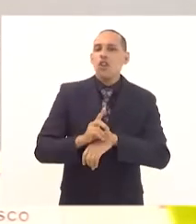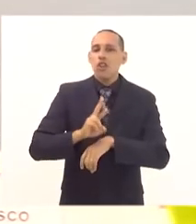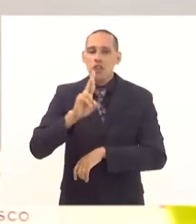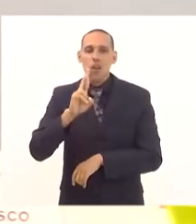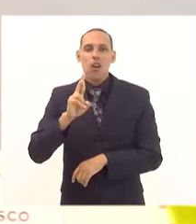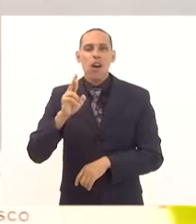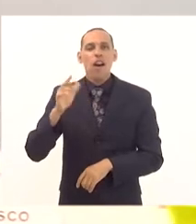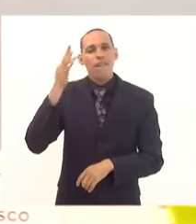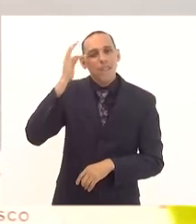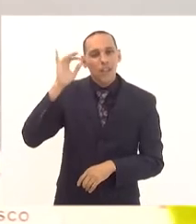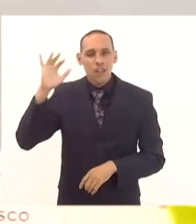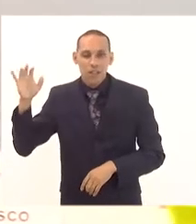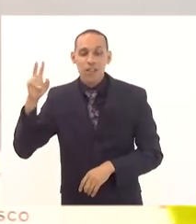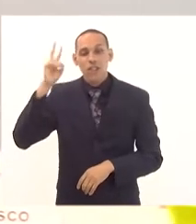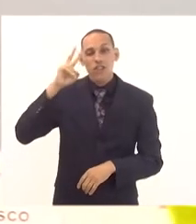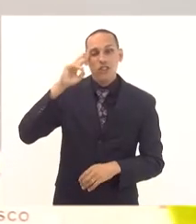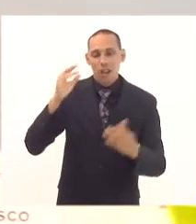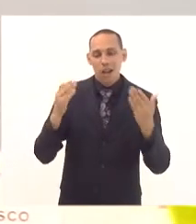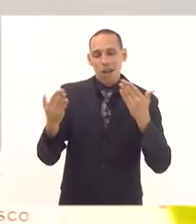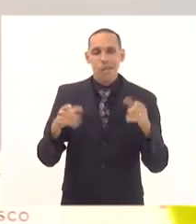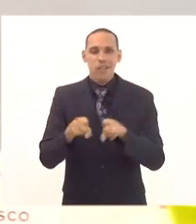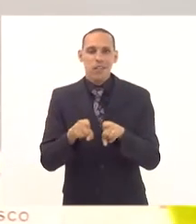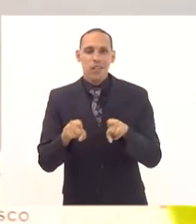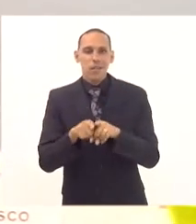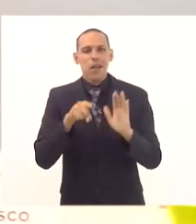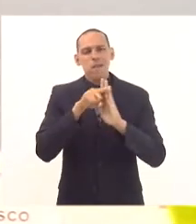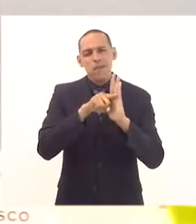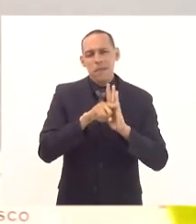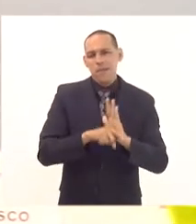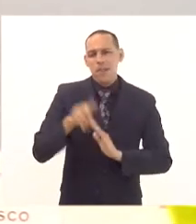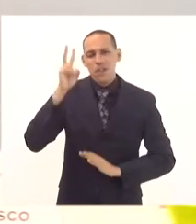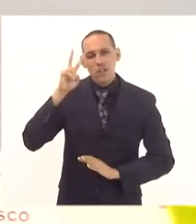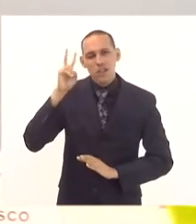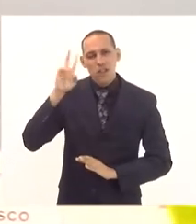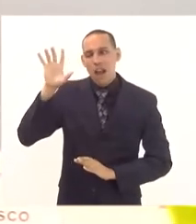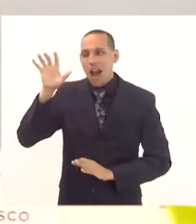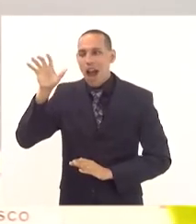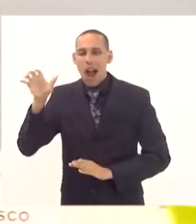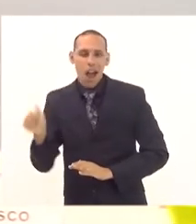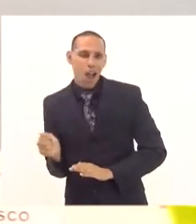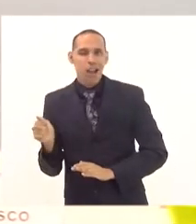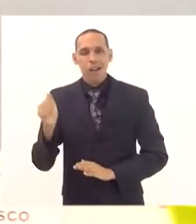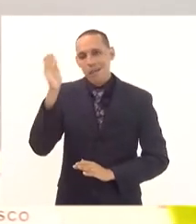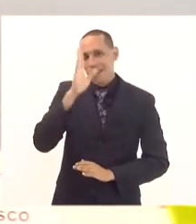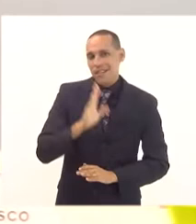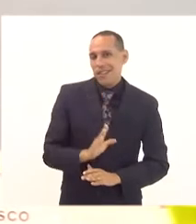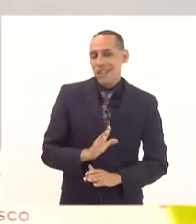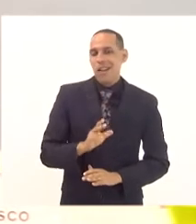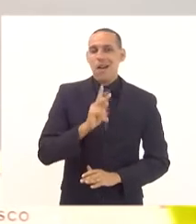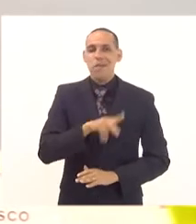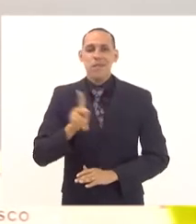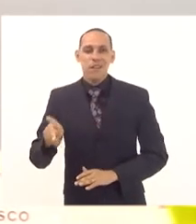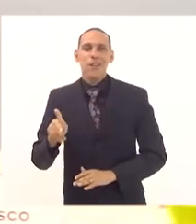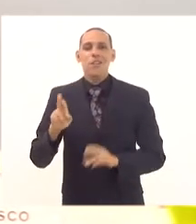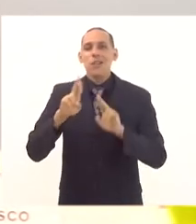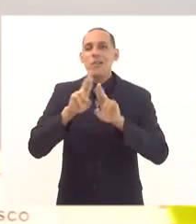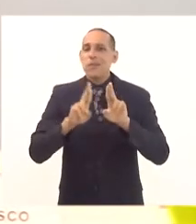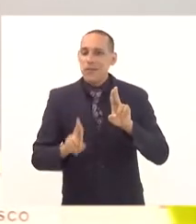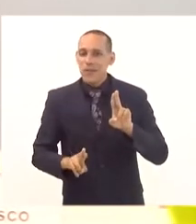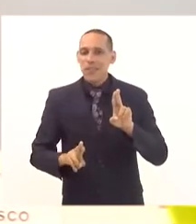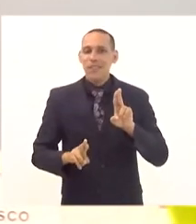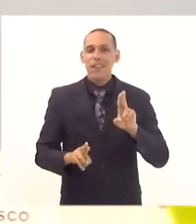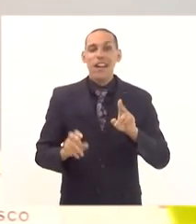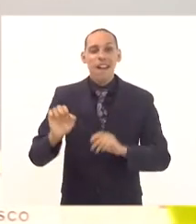pós-doutora em História comparada pesquisadora da história da cultura afro-brasileira e professora da UFRJ